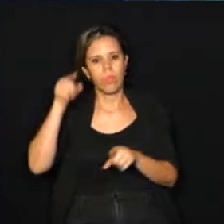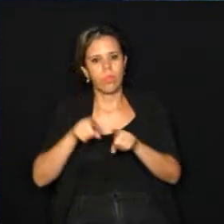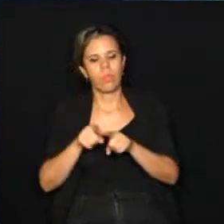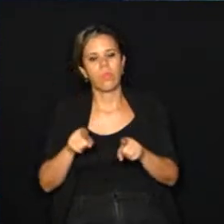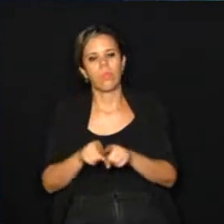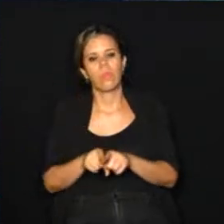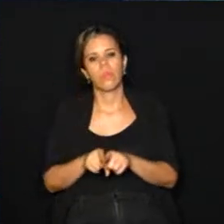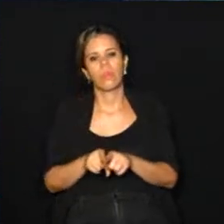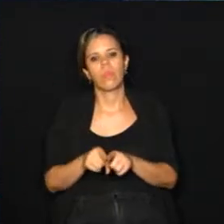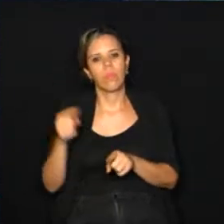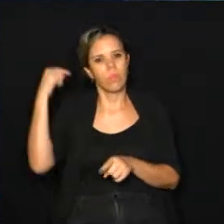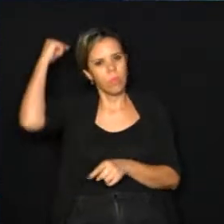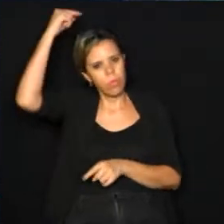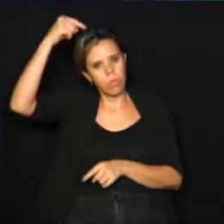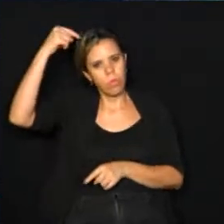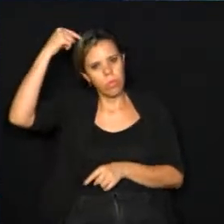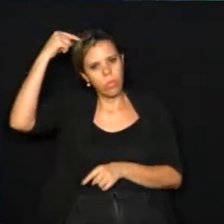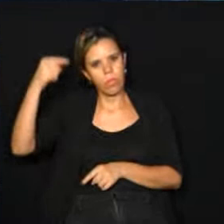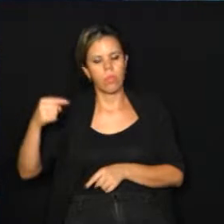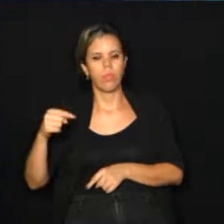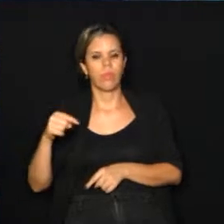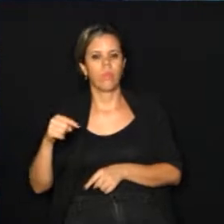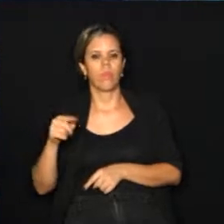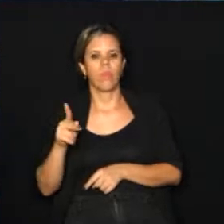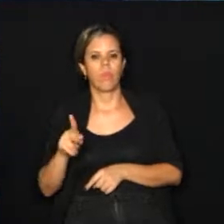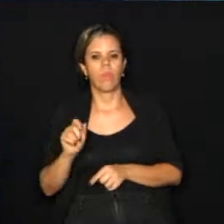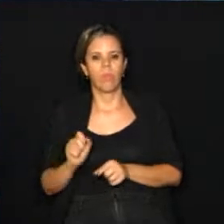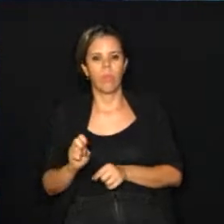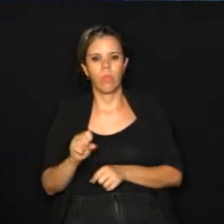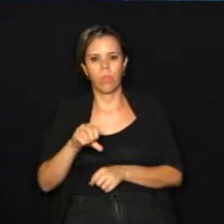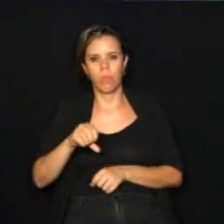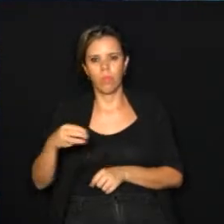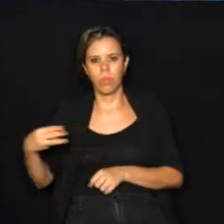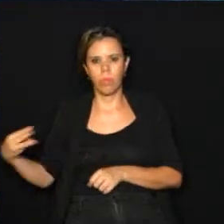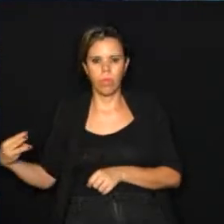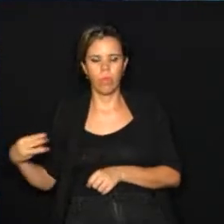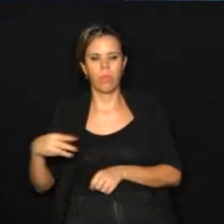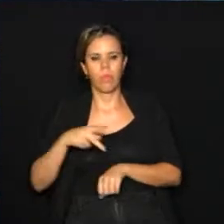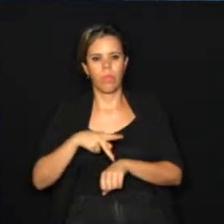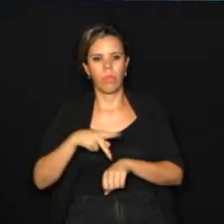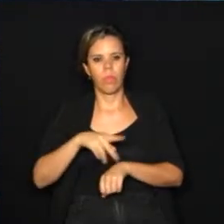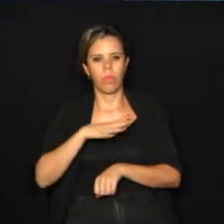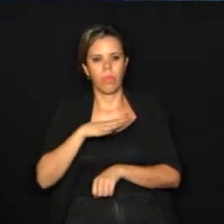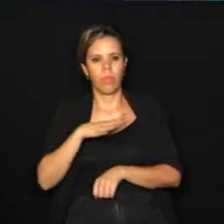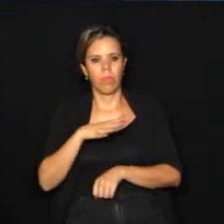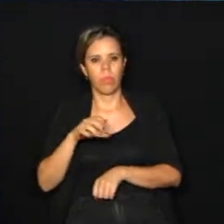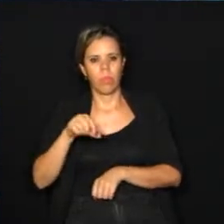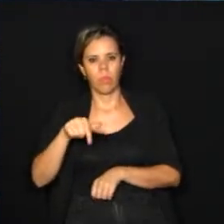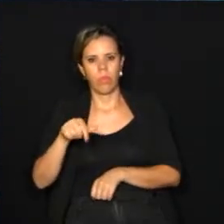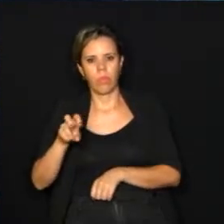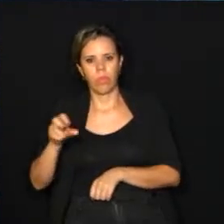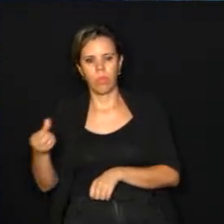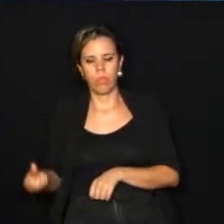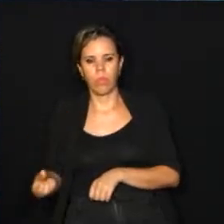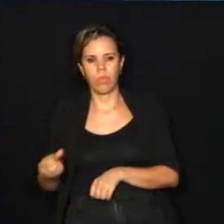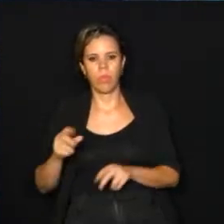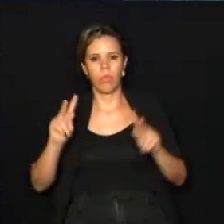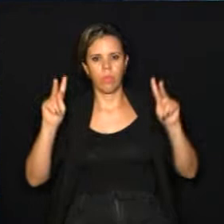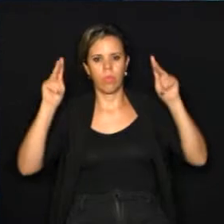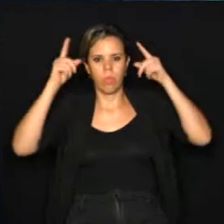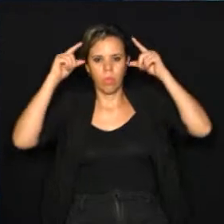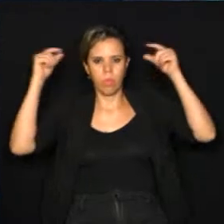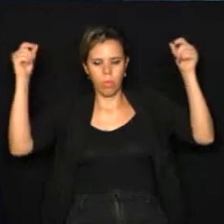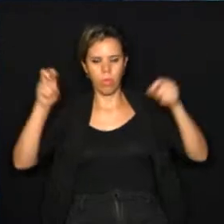com 947, Santo Antônio de Posse, 933, Pedreira, 756,